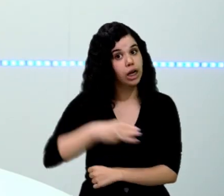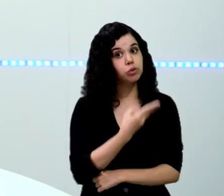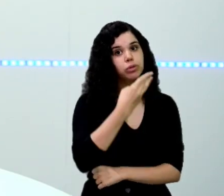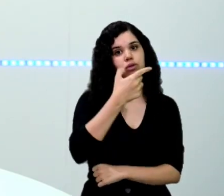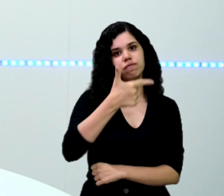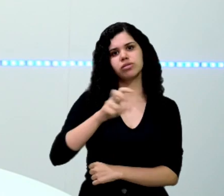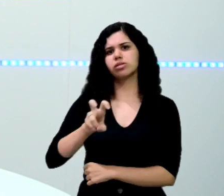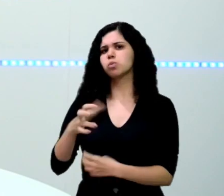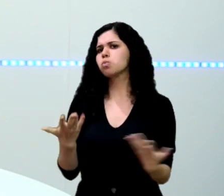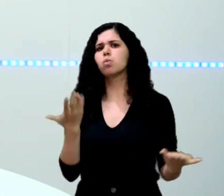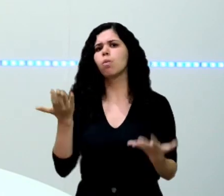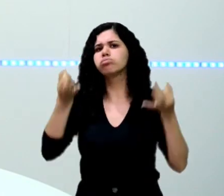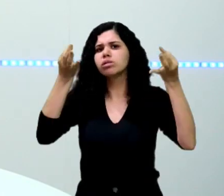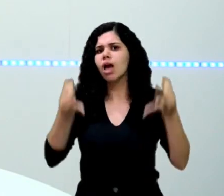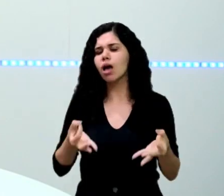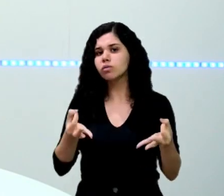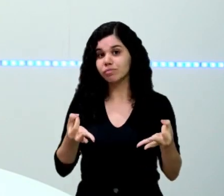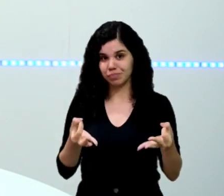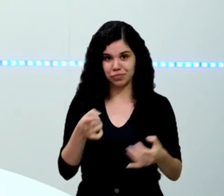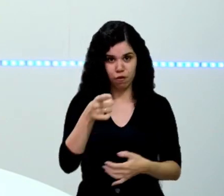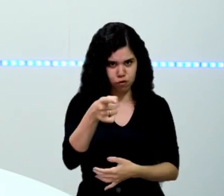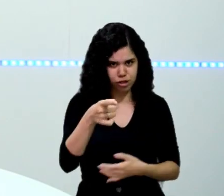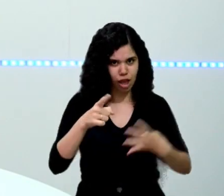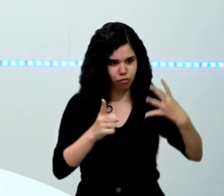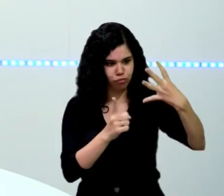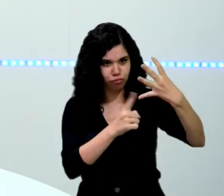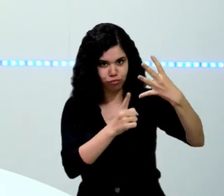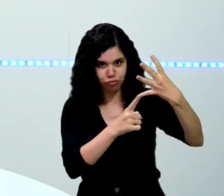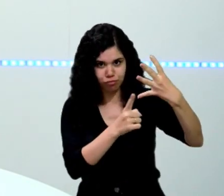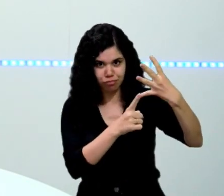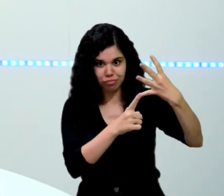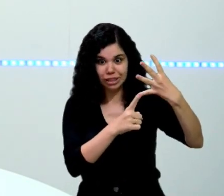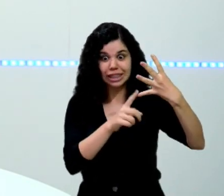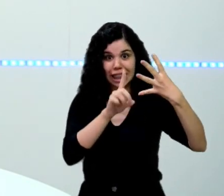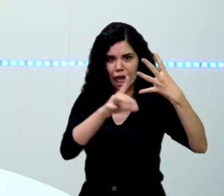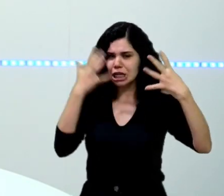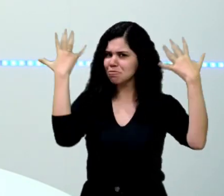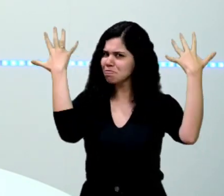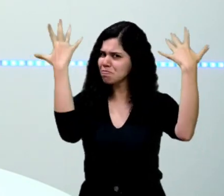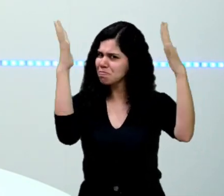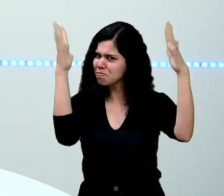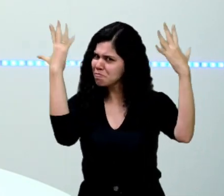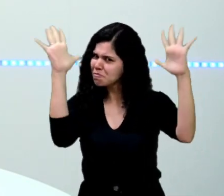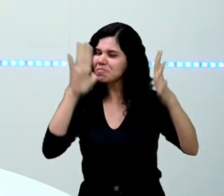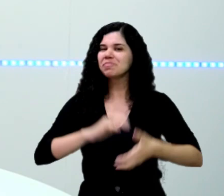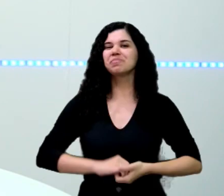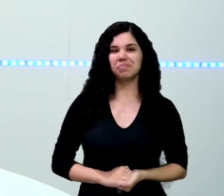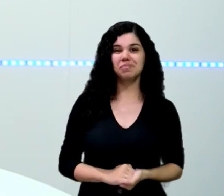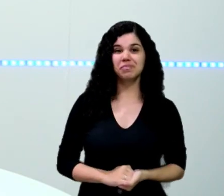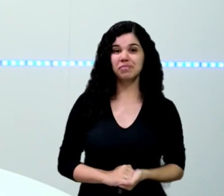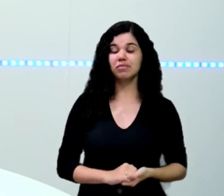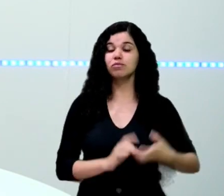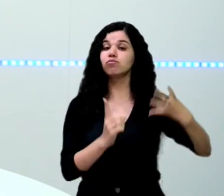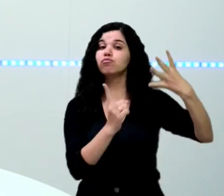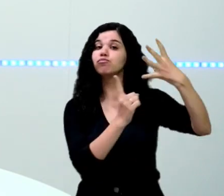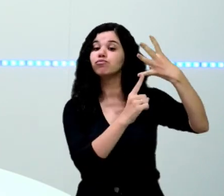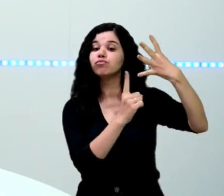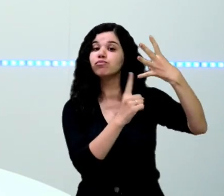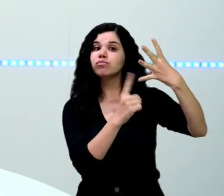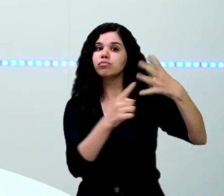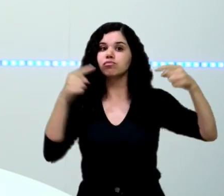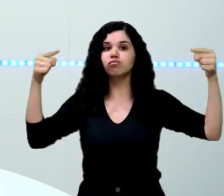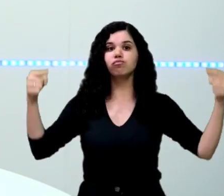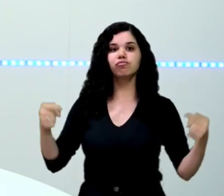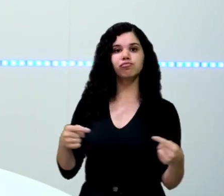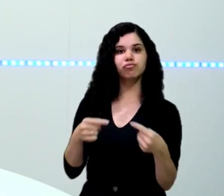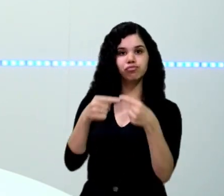3.025? Parabéns para você que disse letra D. Exatamente. Esse número está de acordo